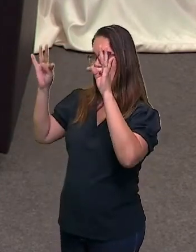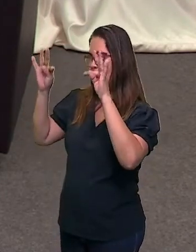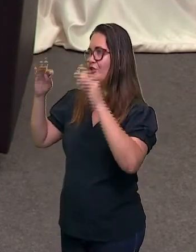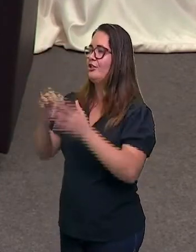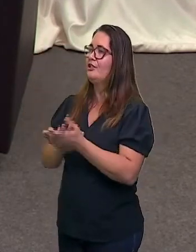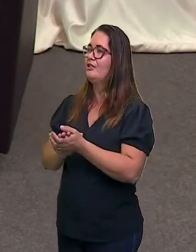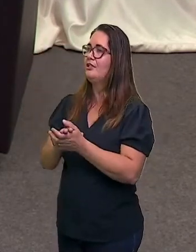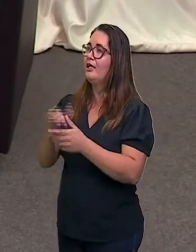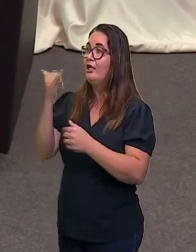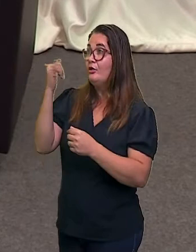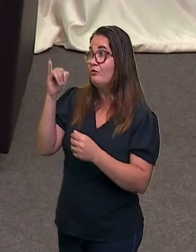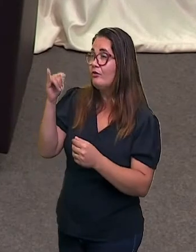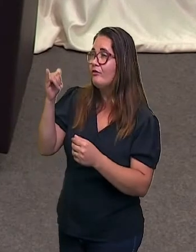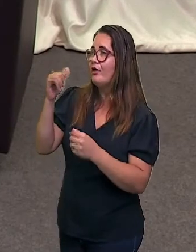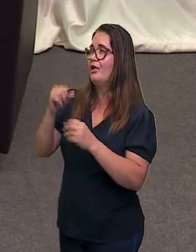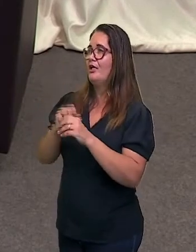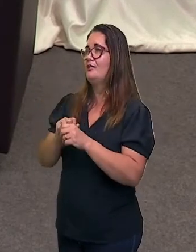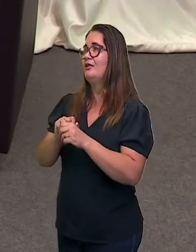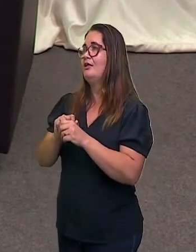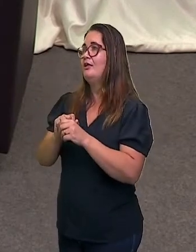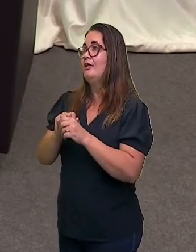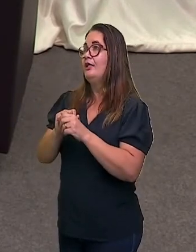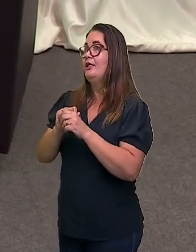escola para fazer os vídeos para os alunos.